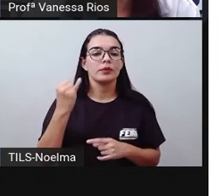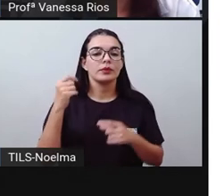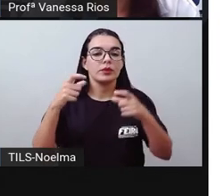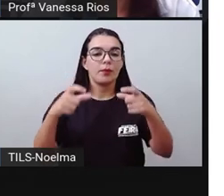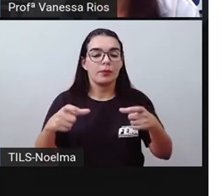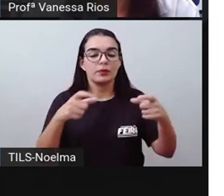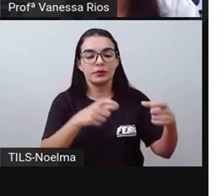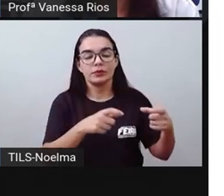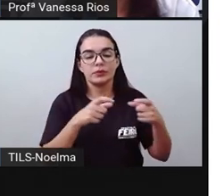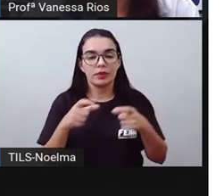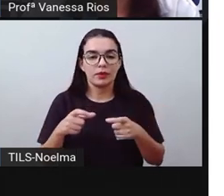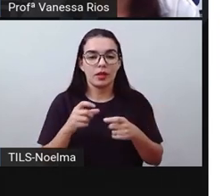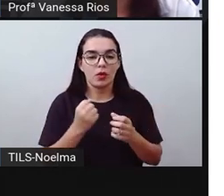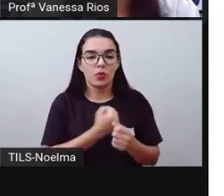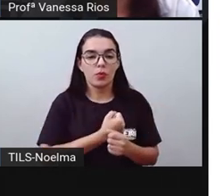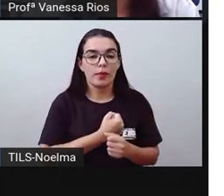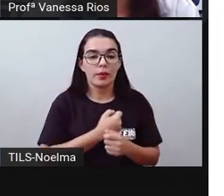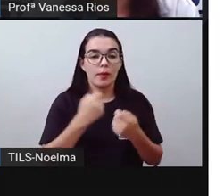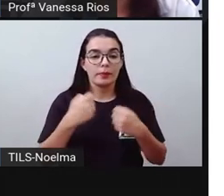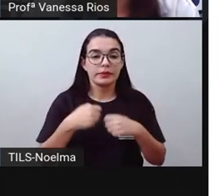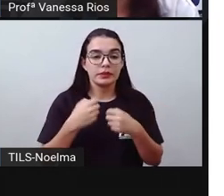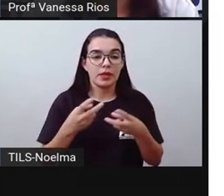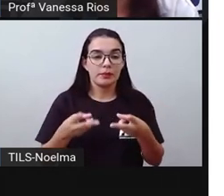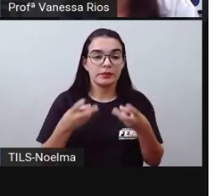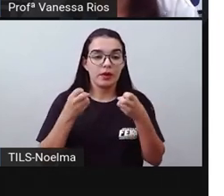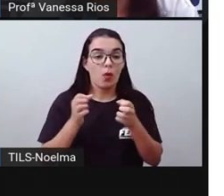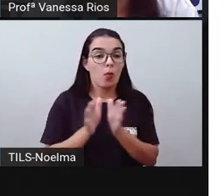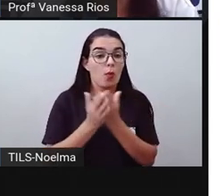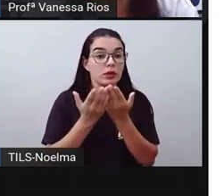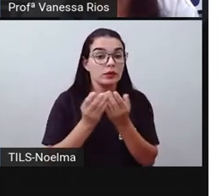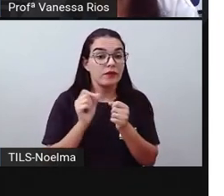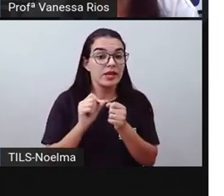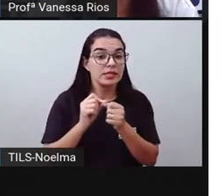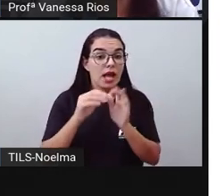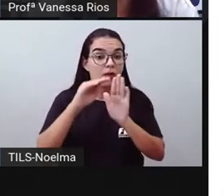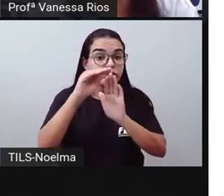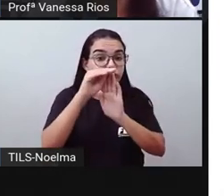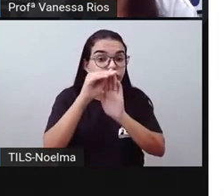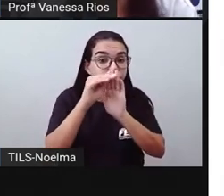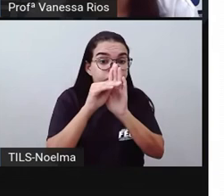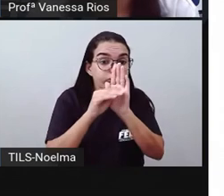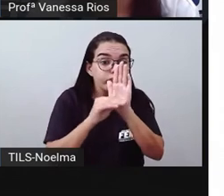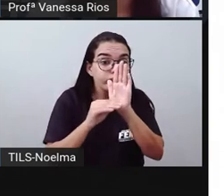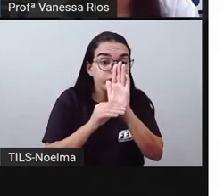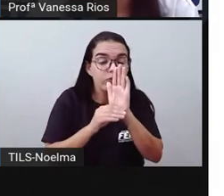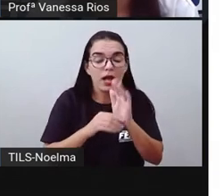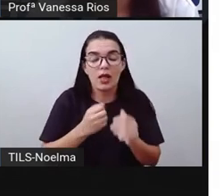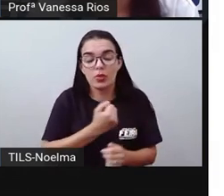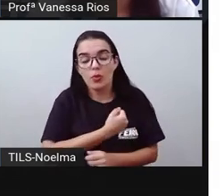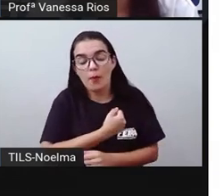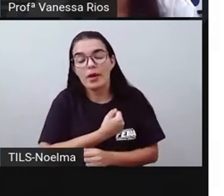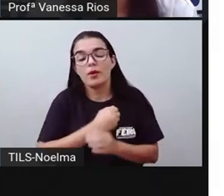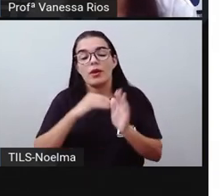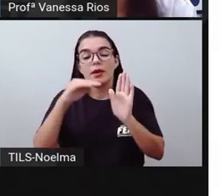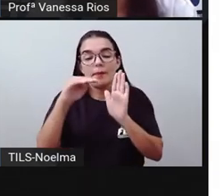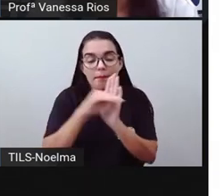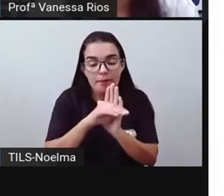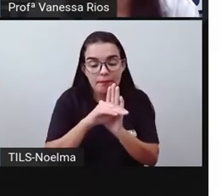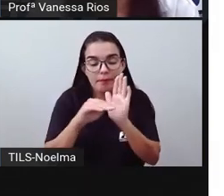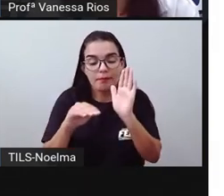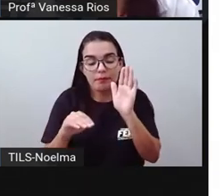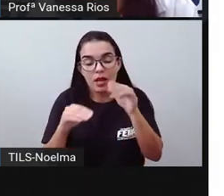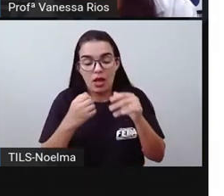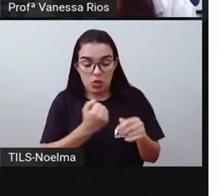posicionamento? Porque esse posicionamento tem que ser observado quando nós armamos a conta, quando a gente observa e organiza